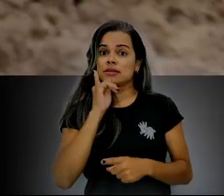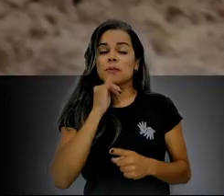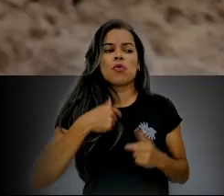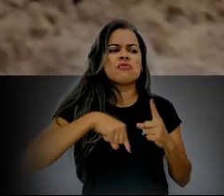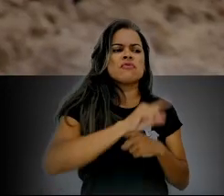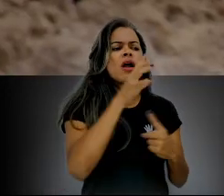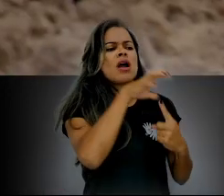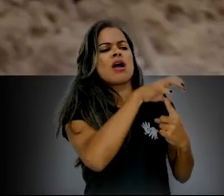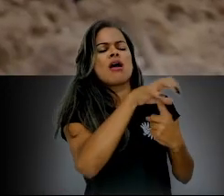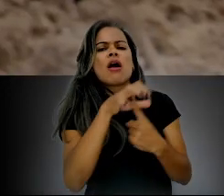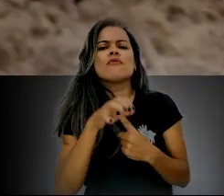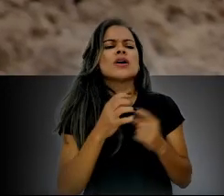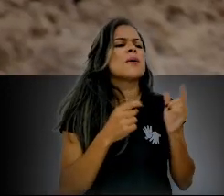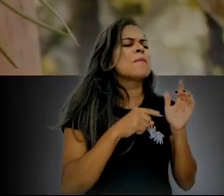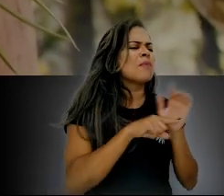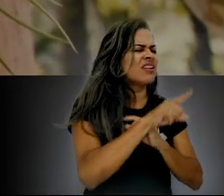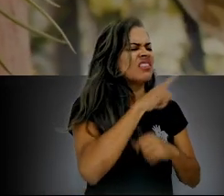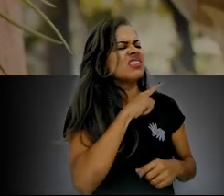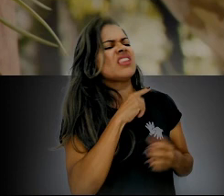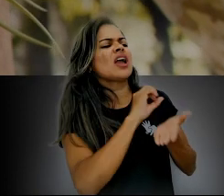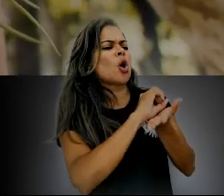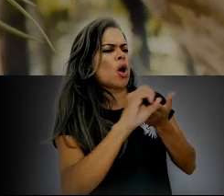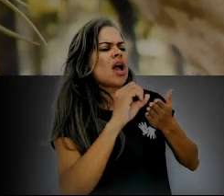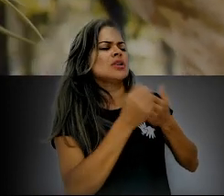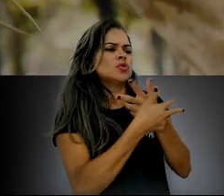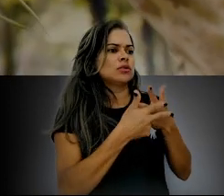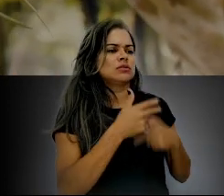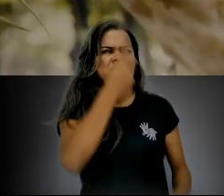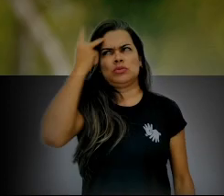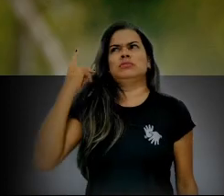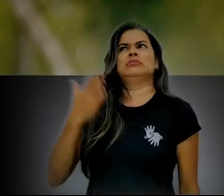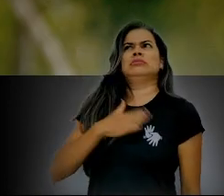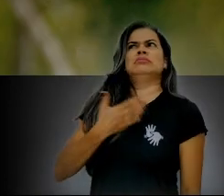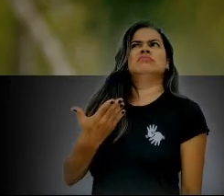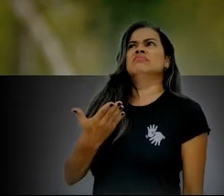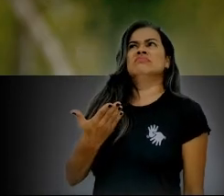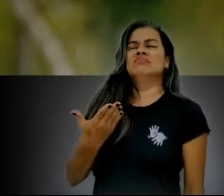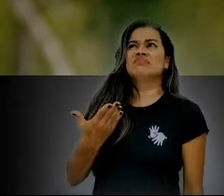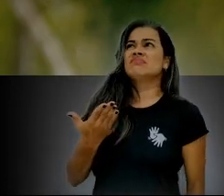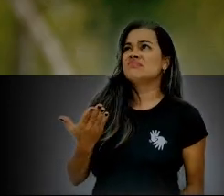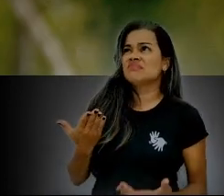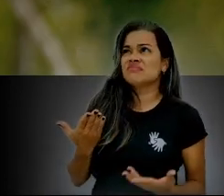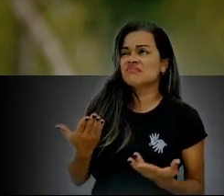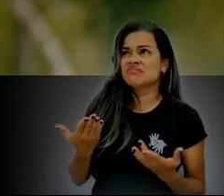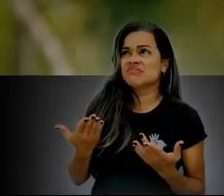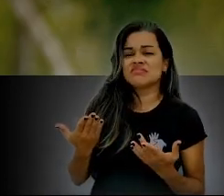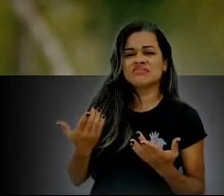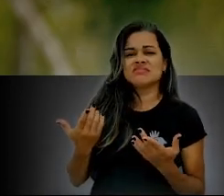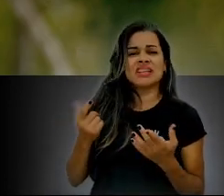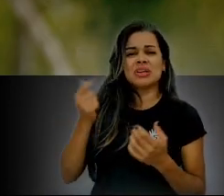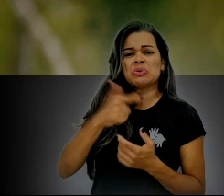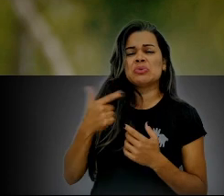a gente quando vai a feira e é um produto orgânico As pessoas olham para a gente com cara de espanto Como eu como se a gente quiser tivesse